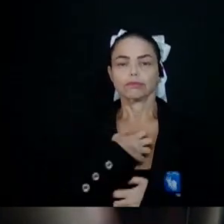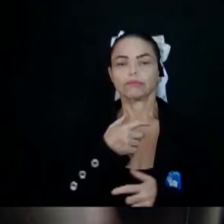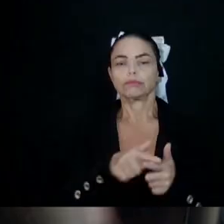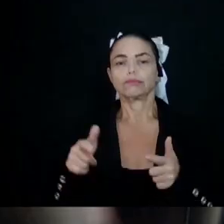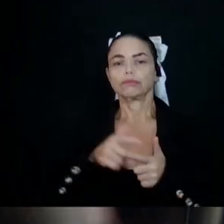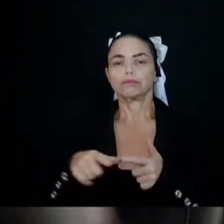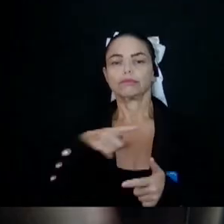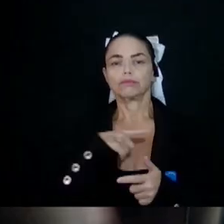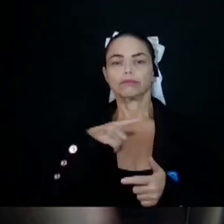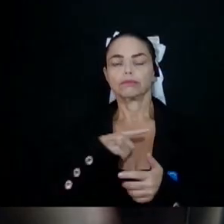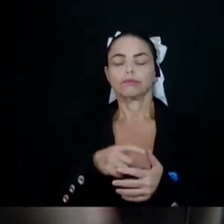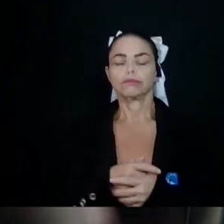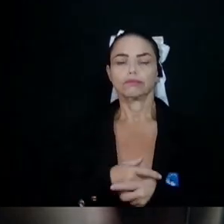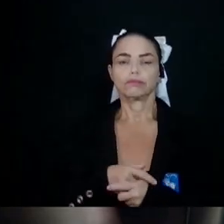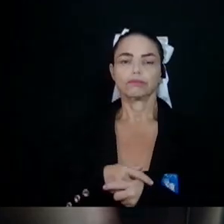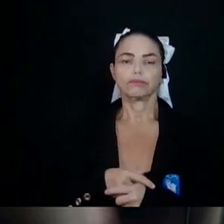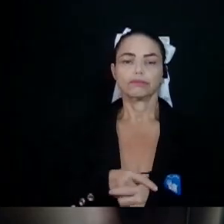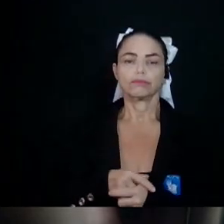existem. Né?